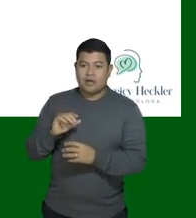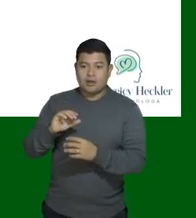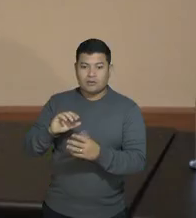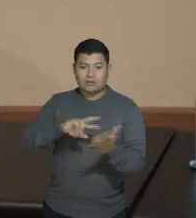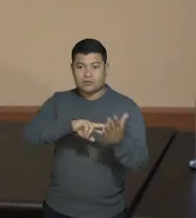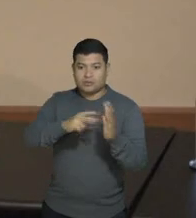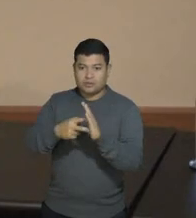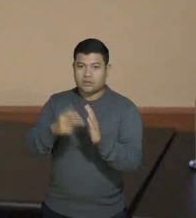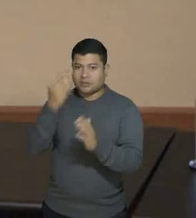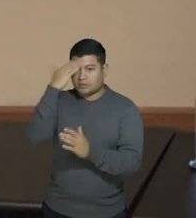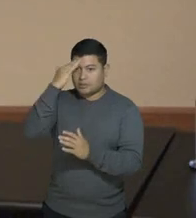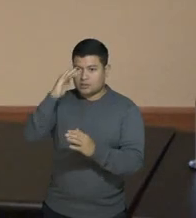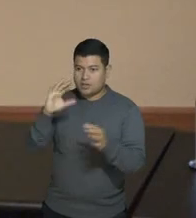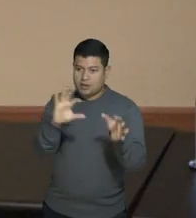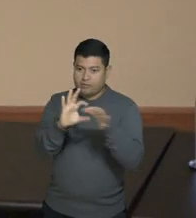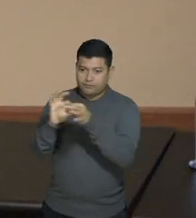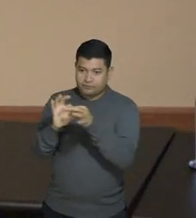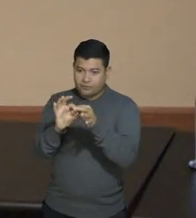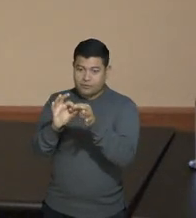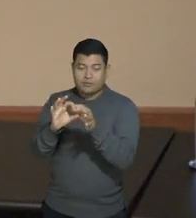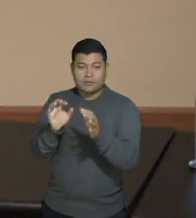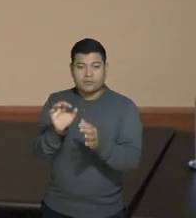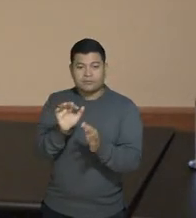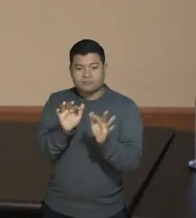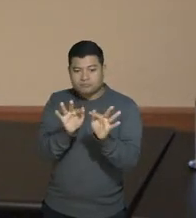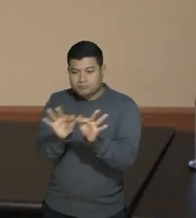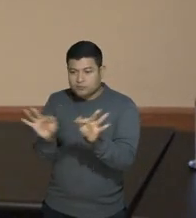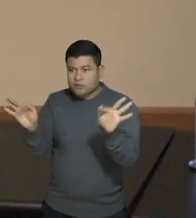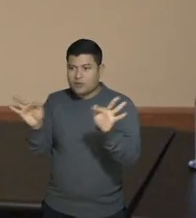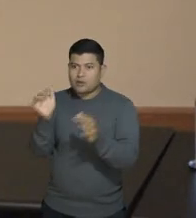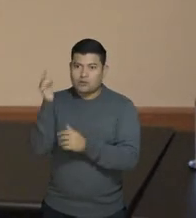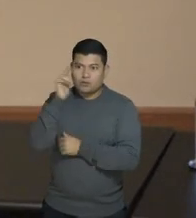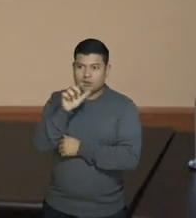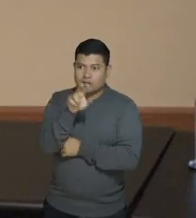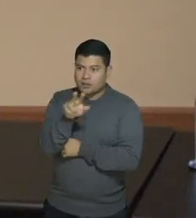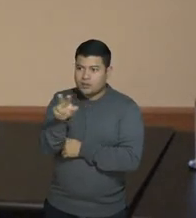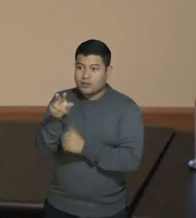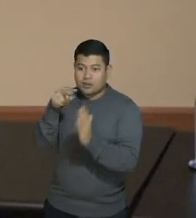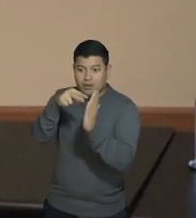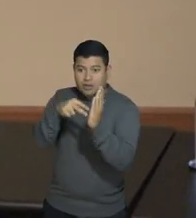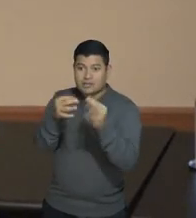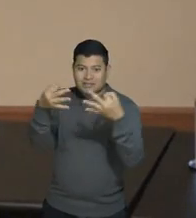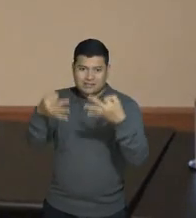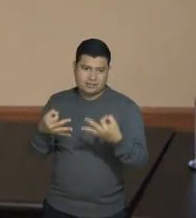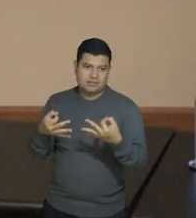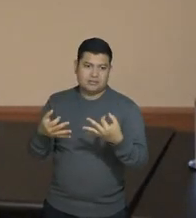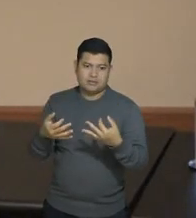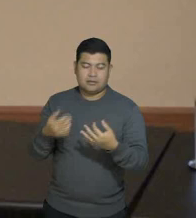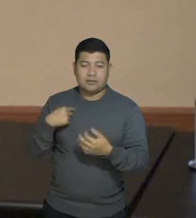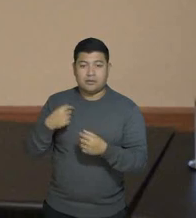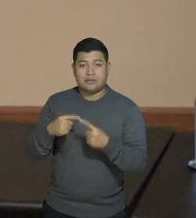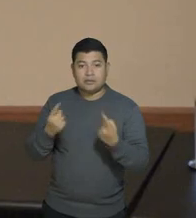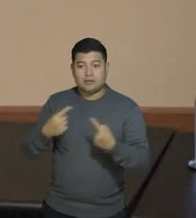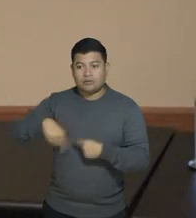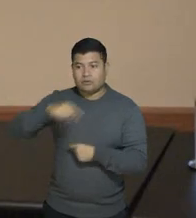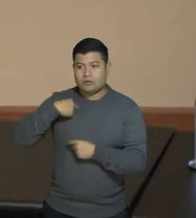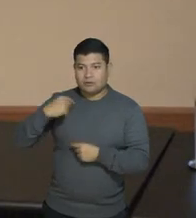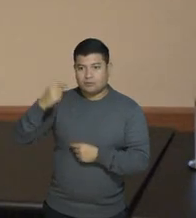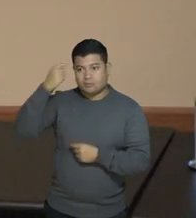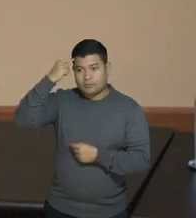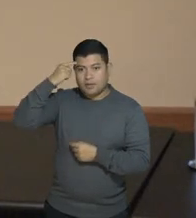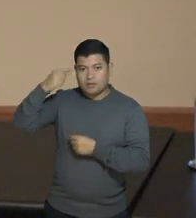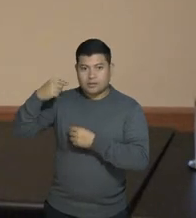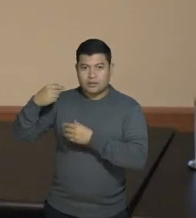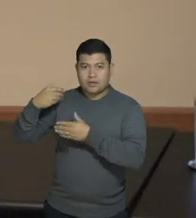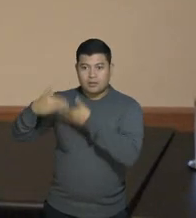informação faz com que eu consiga ler essa frase que está ali. Quando a gente pensa em processamento auditivo, a gente pensa